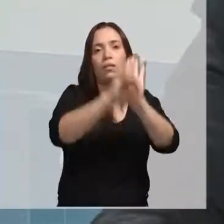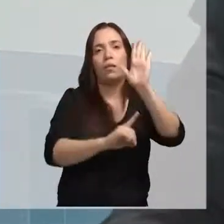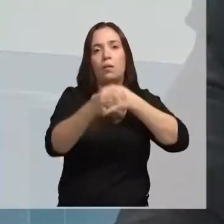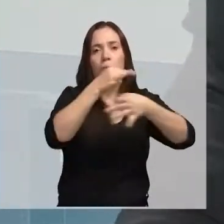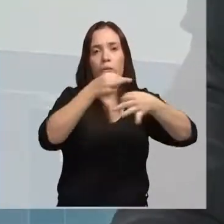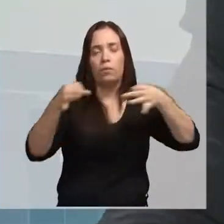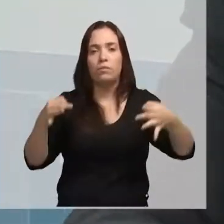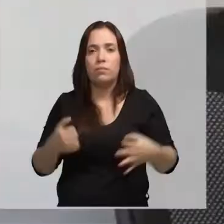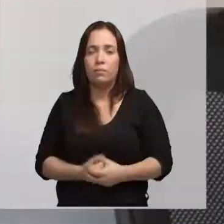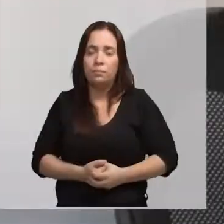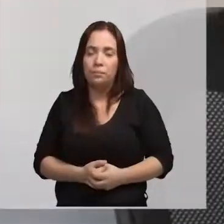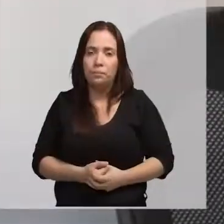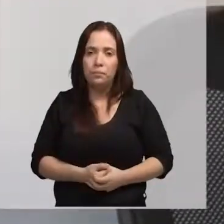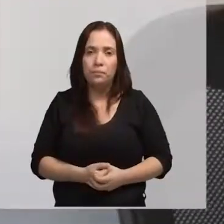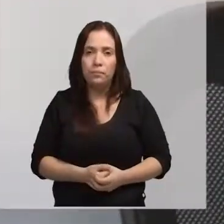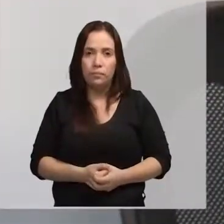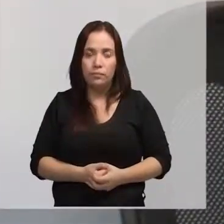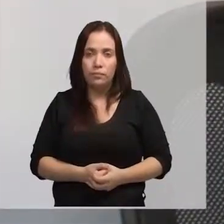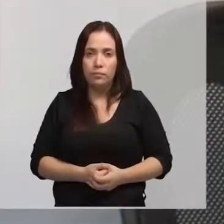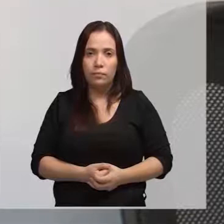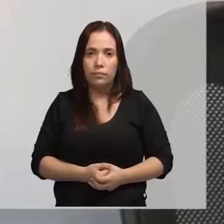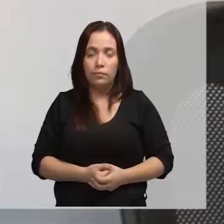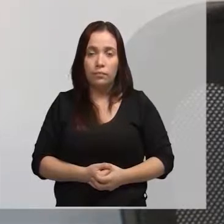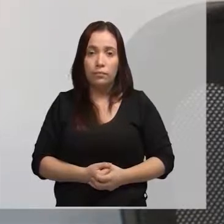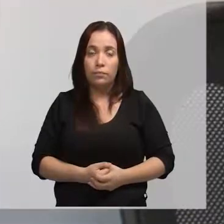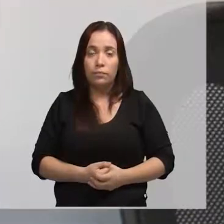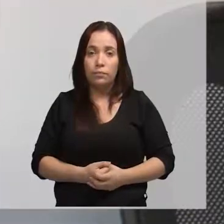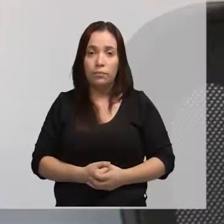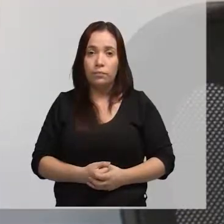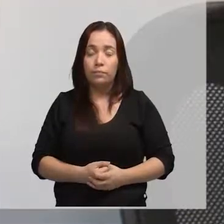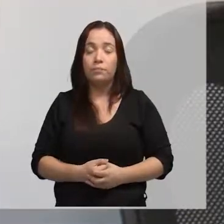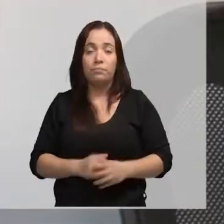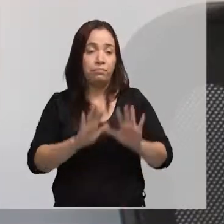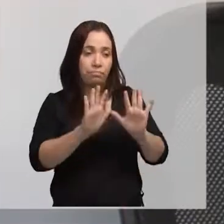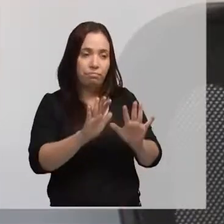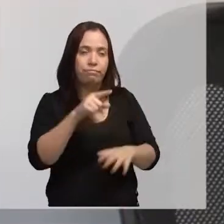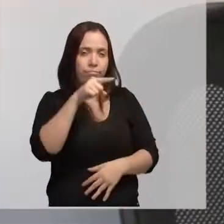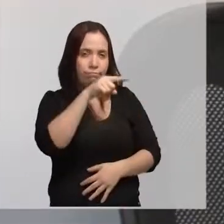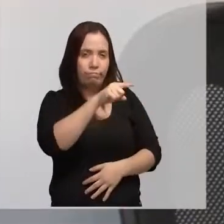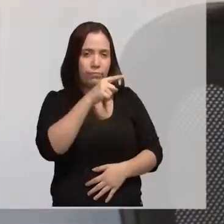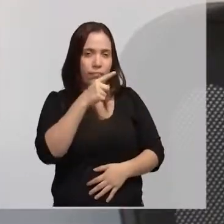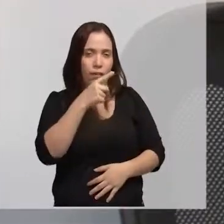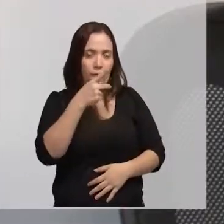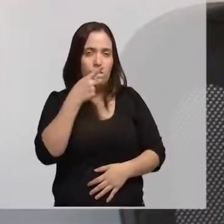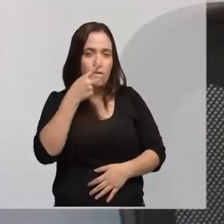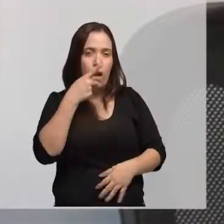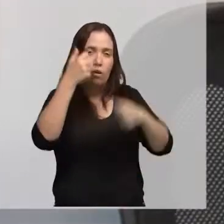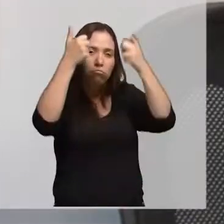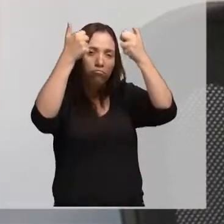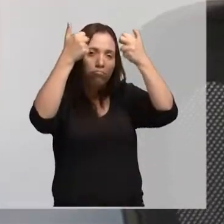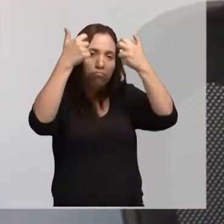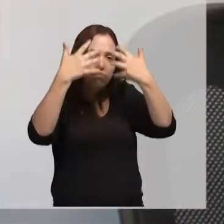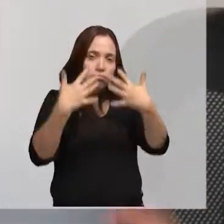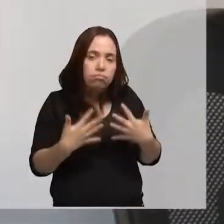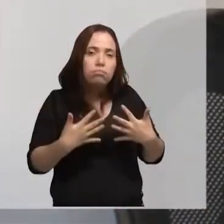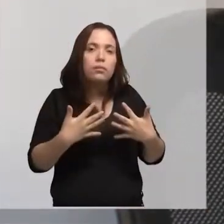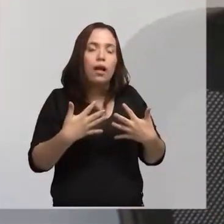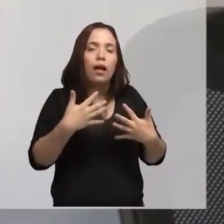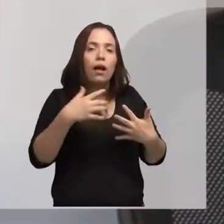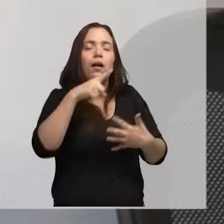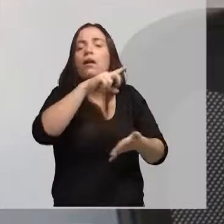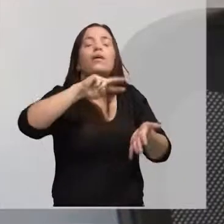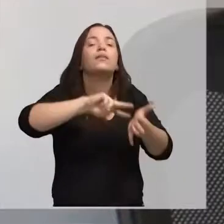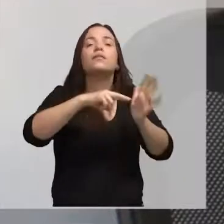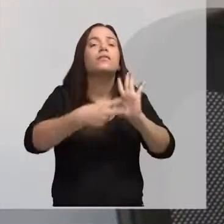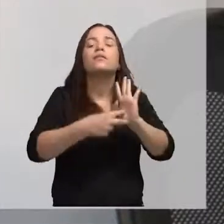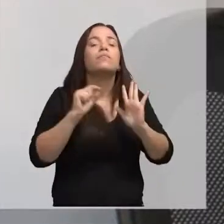Luiz. O que o Carlos Frederico quer sintetizar nesse pronunciamento dele? Uma coisa simples e